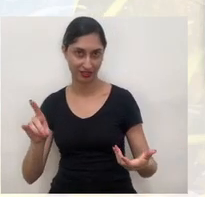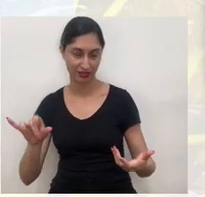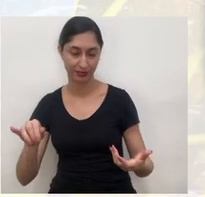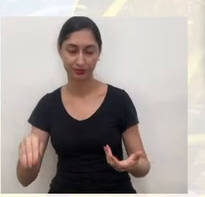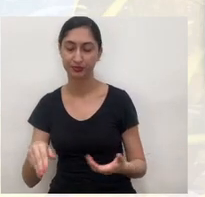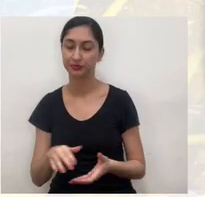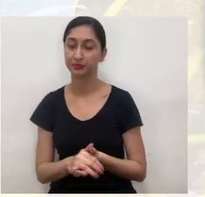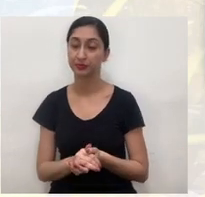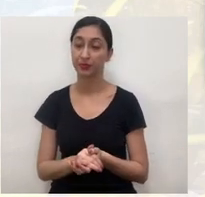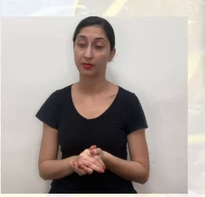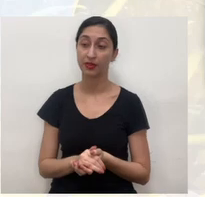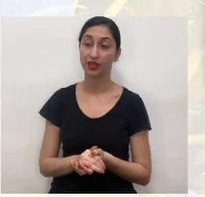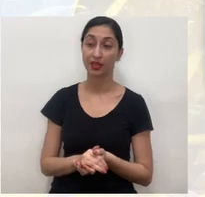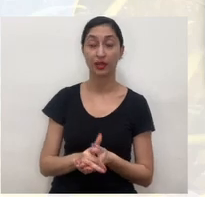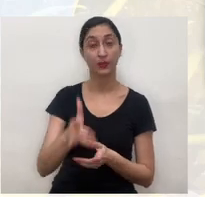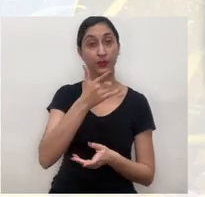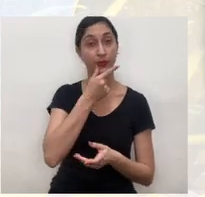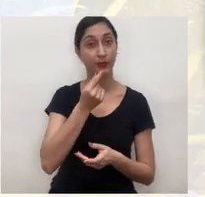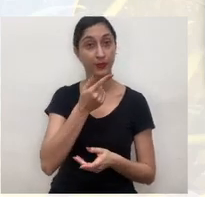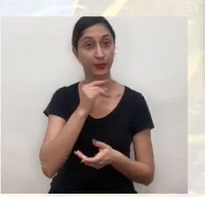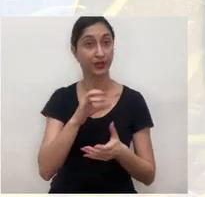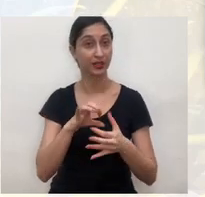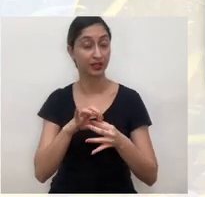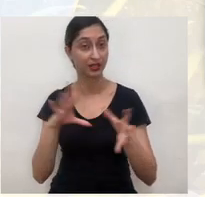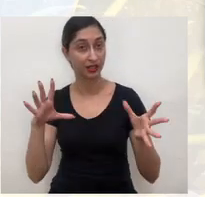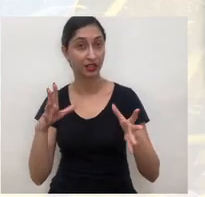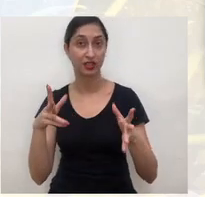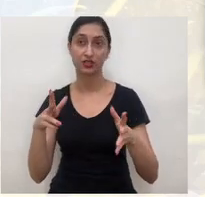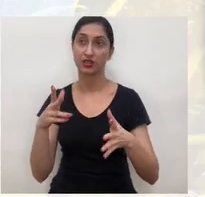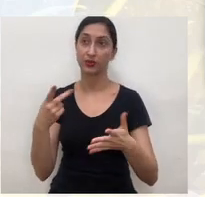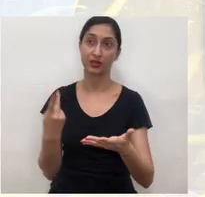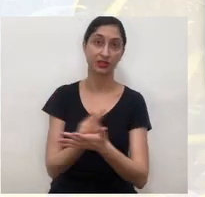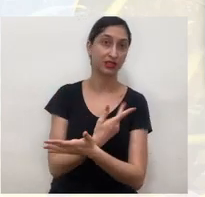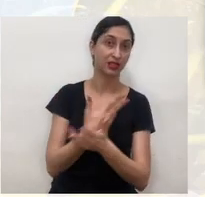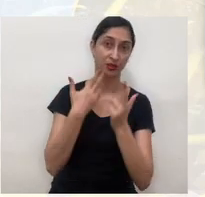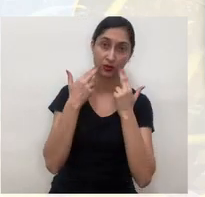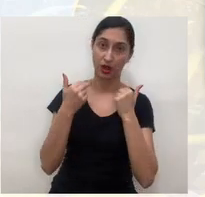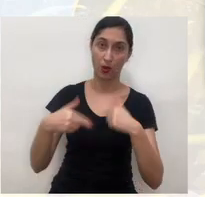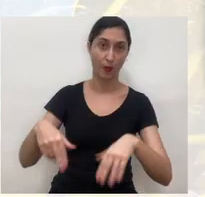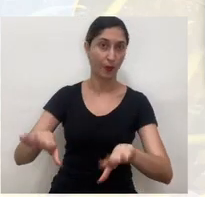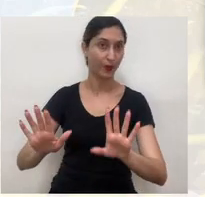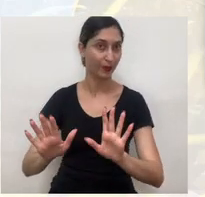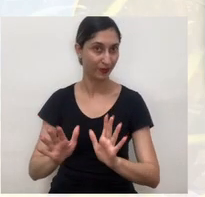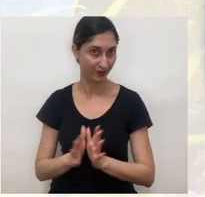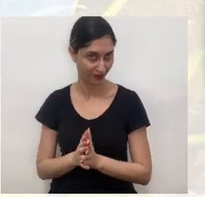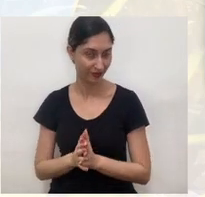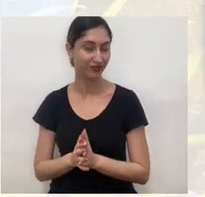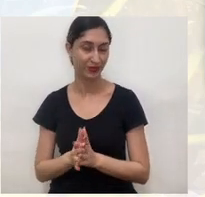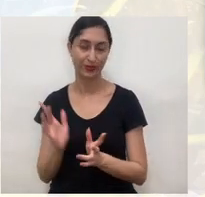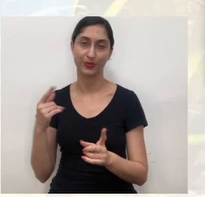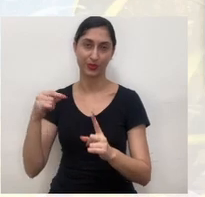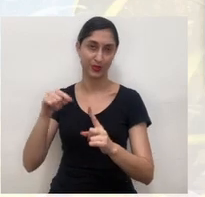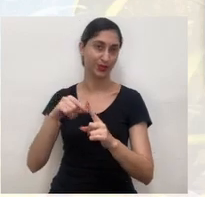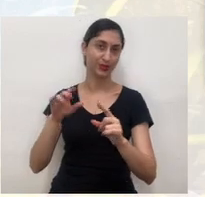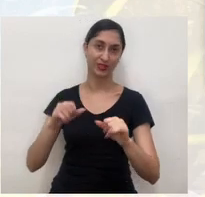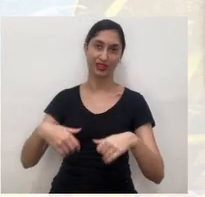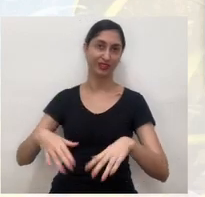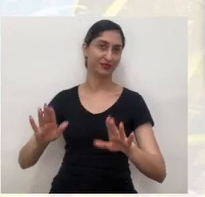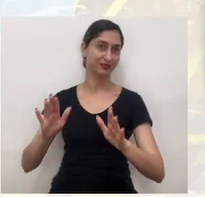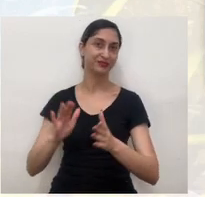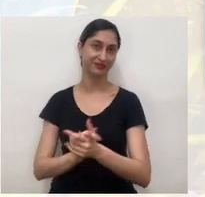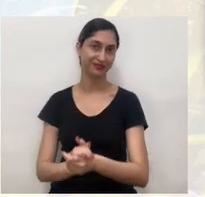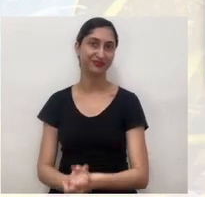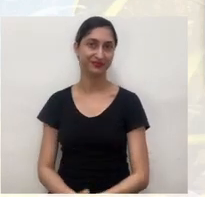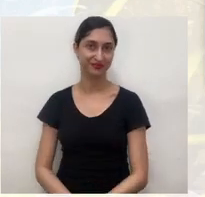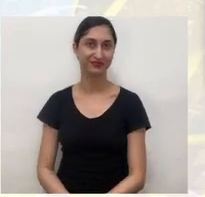uma parcela de acaso na composição dele, intencional. É um acaso intencional. Assim,